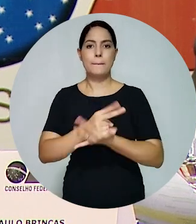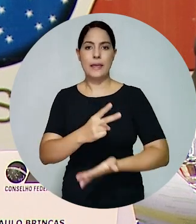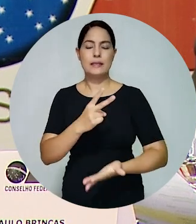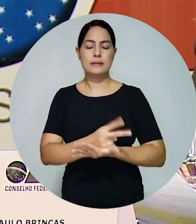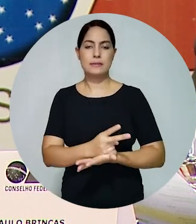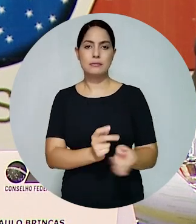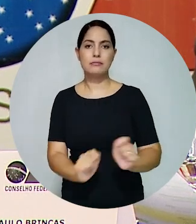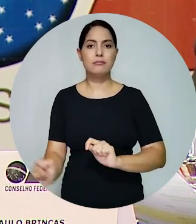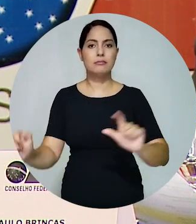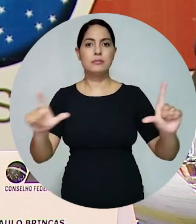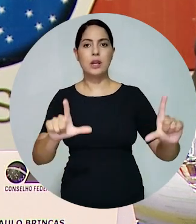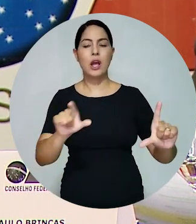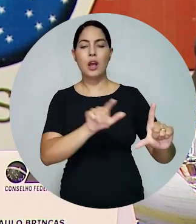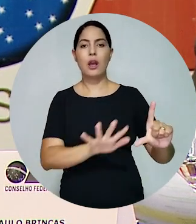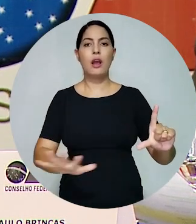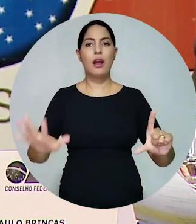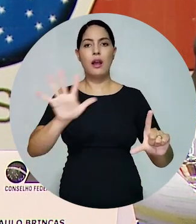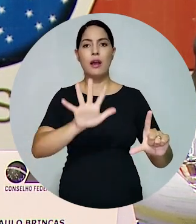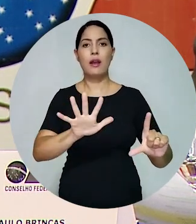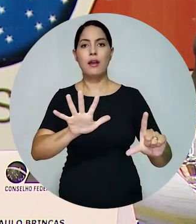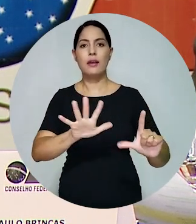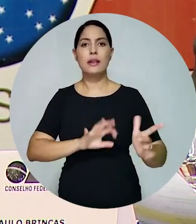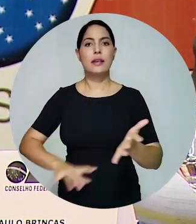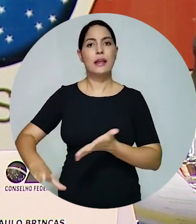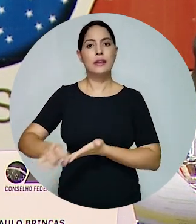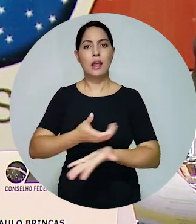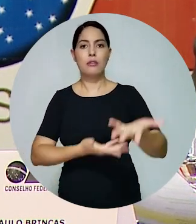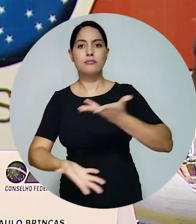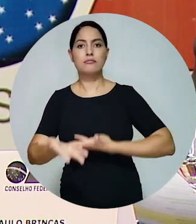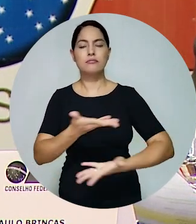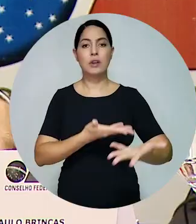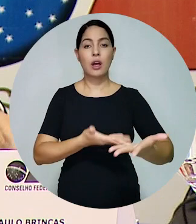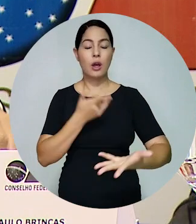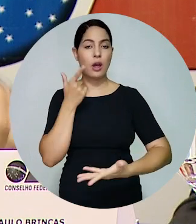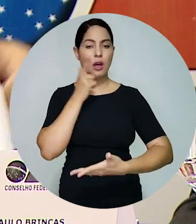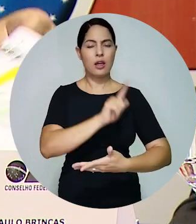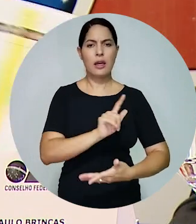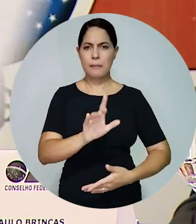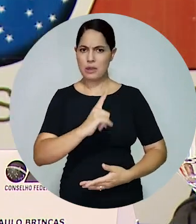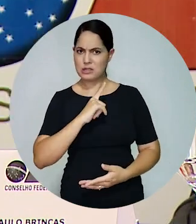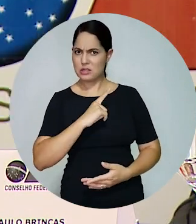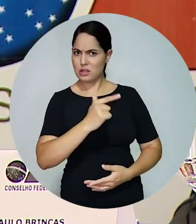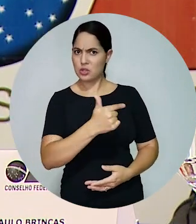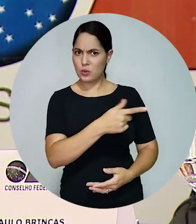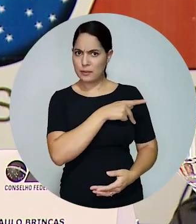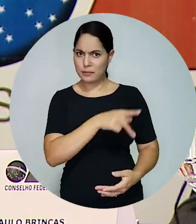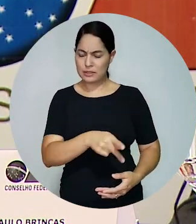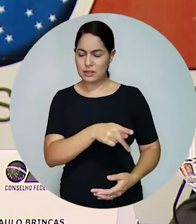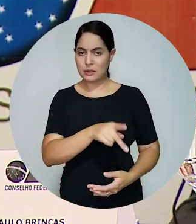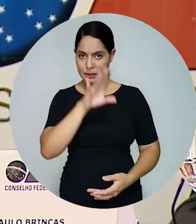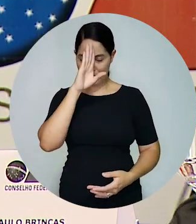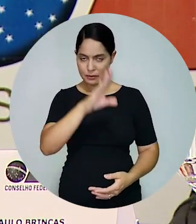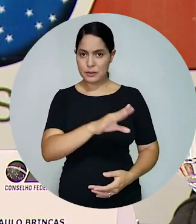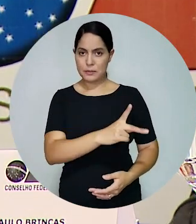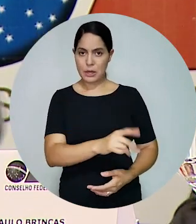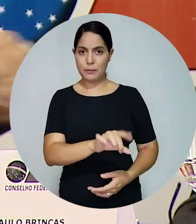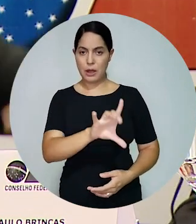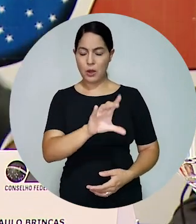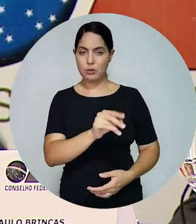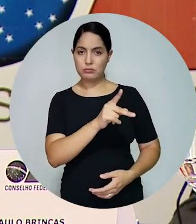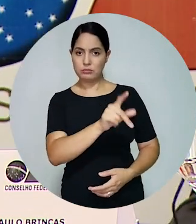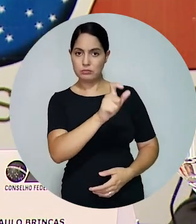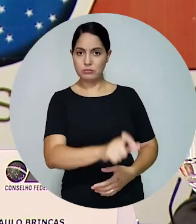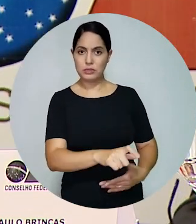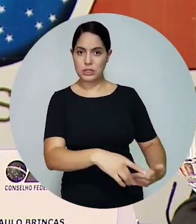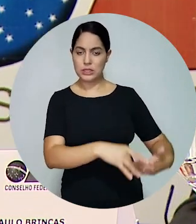página, para que nós possamos dar efetividade ao BI e circular os dados. É um trabalho que vai ser feito também capitaneado pela Vice-Presidência